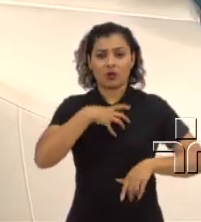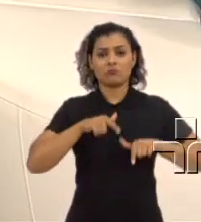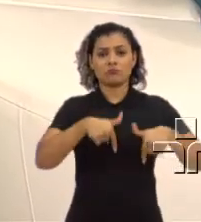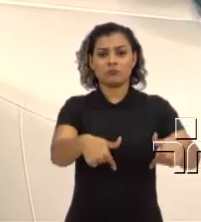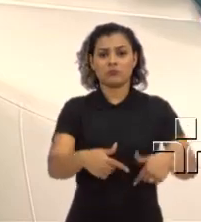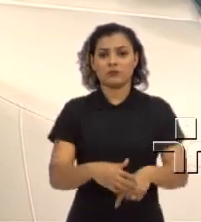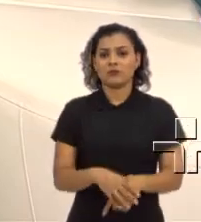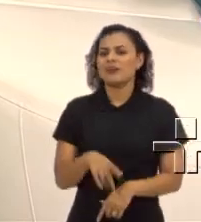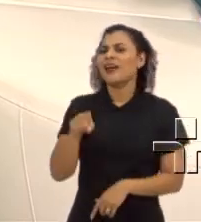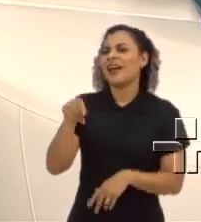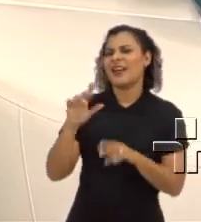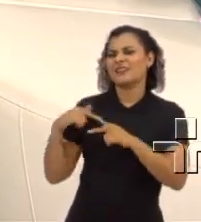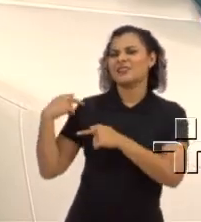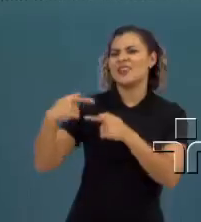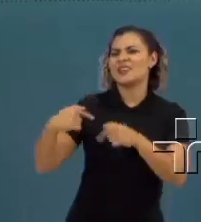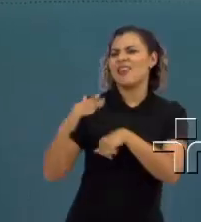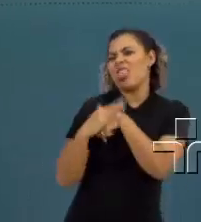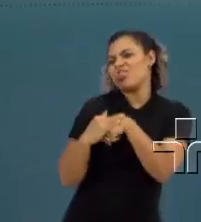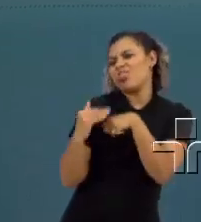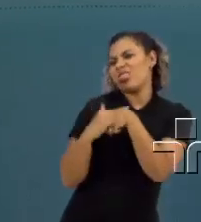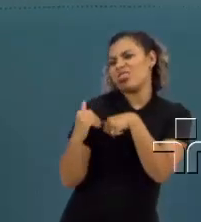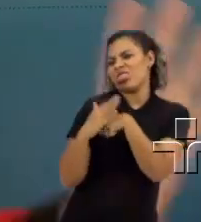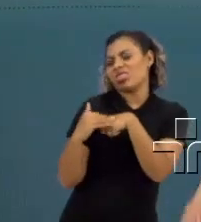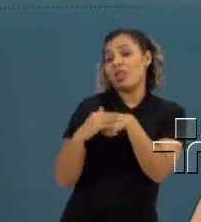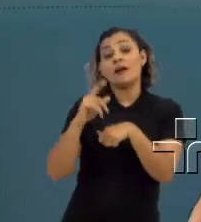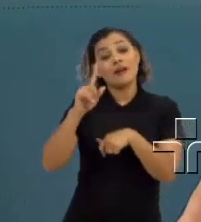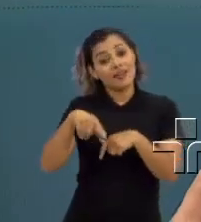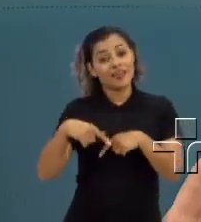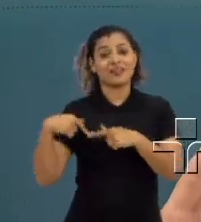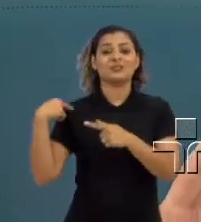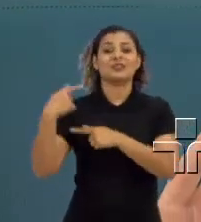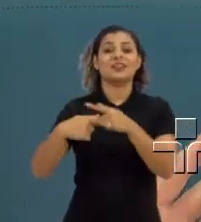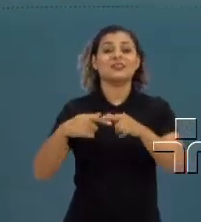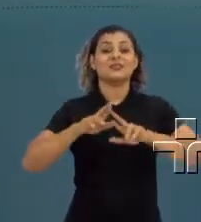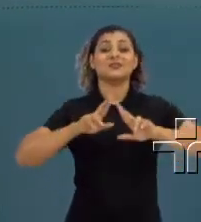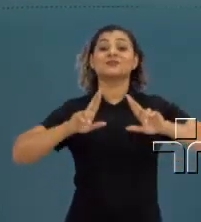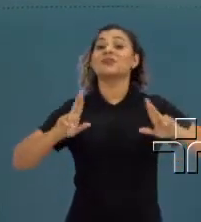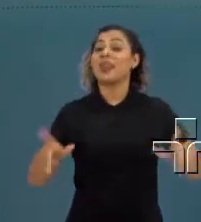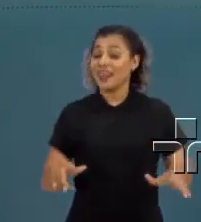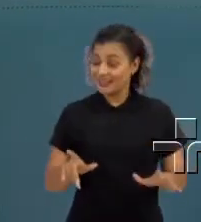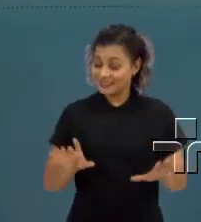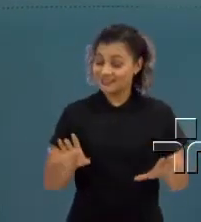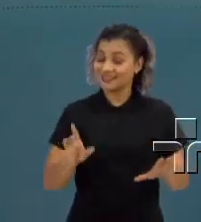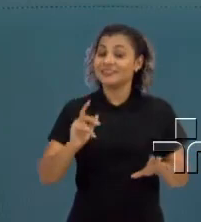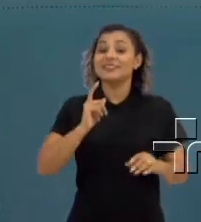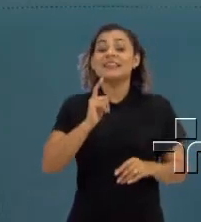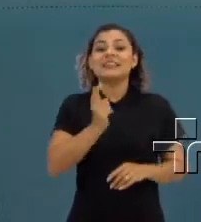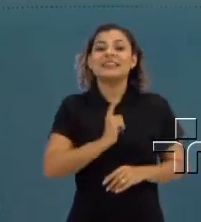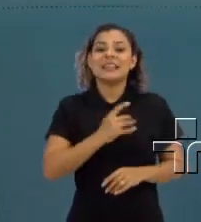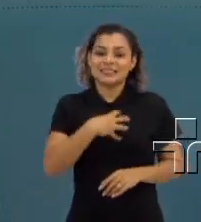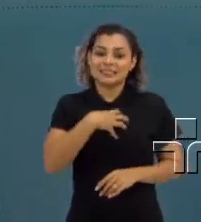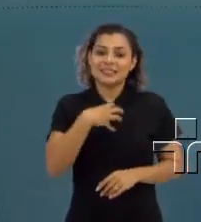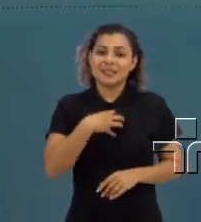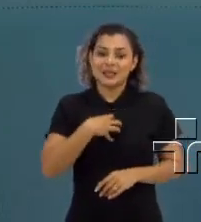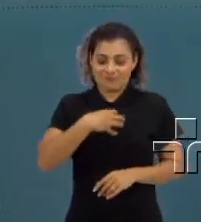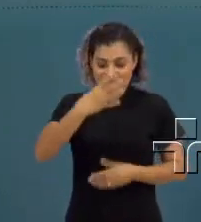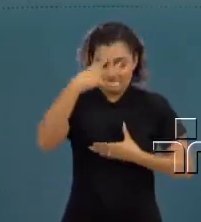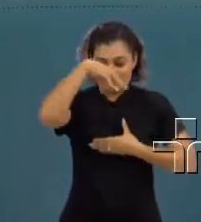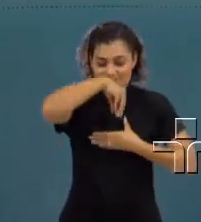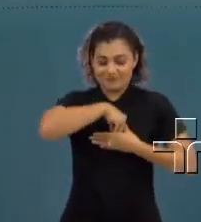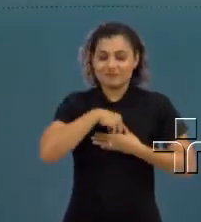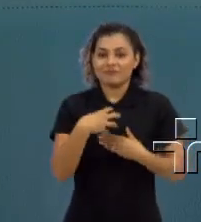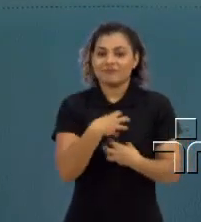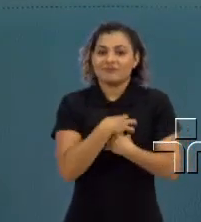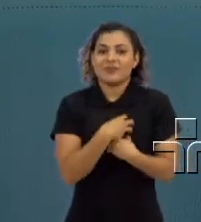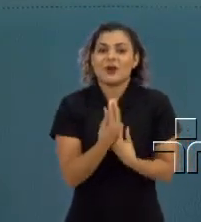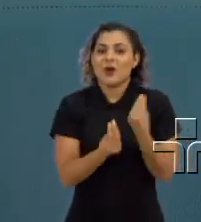mimimi? A geração mimimi é uma geração transversal, né? Tem a ver com o seu estado de espírito.